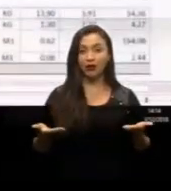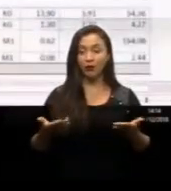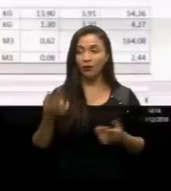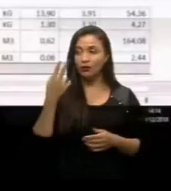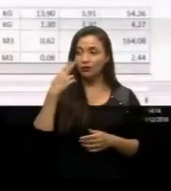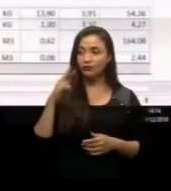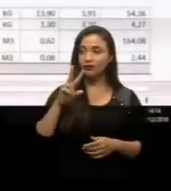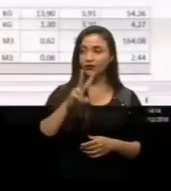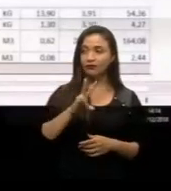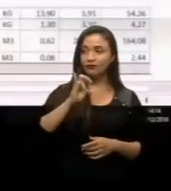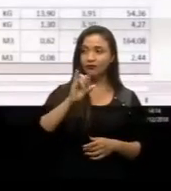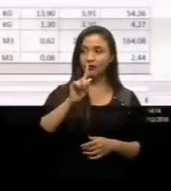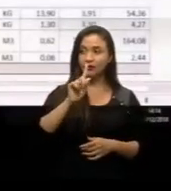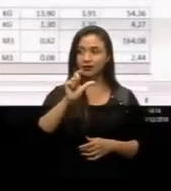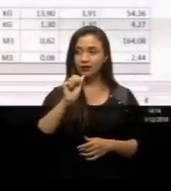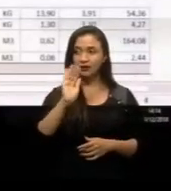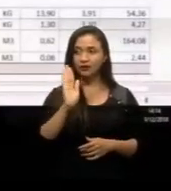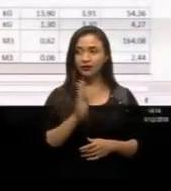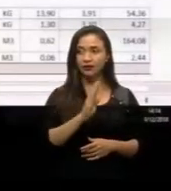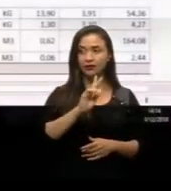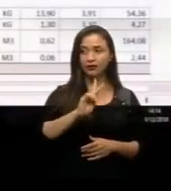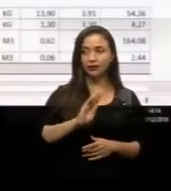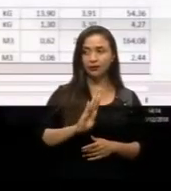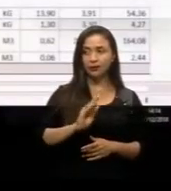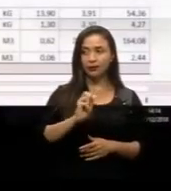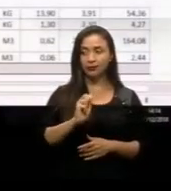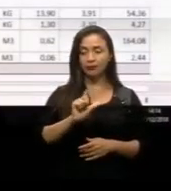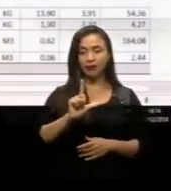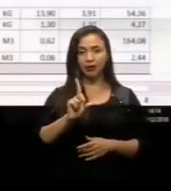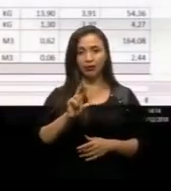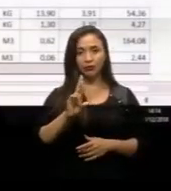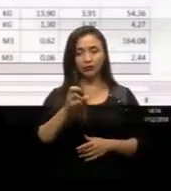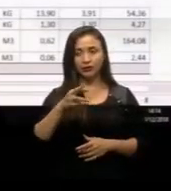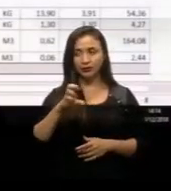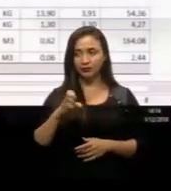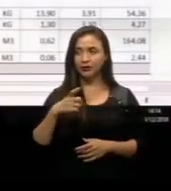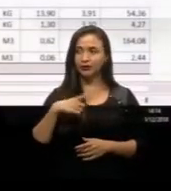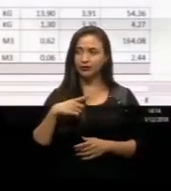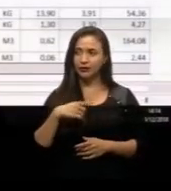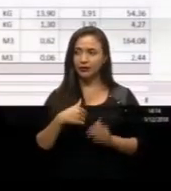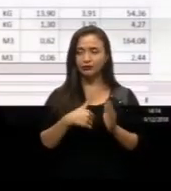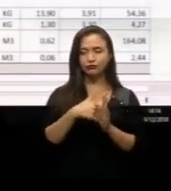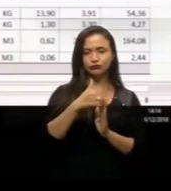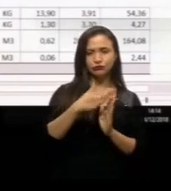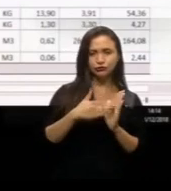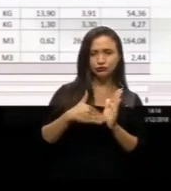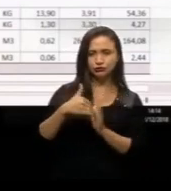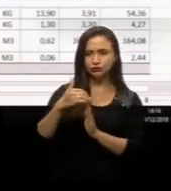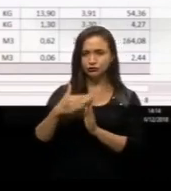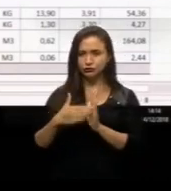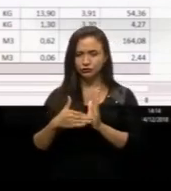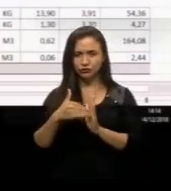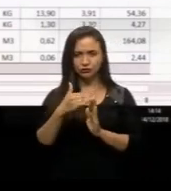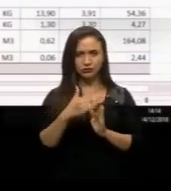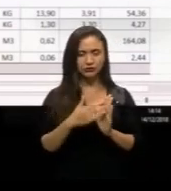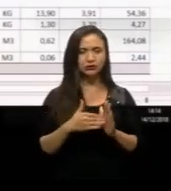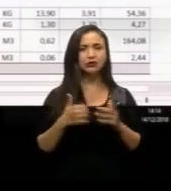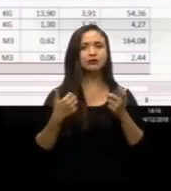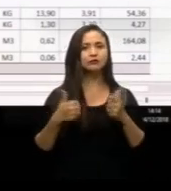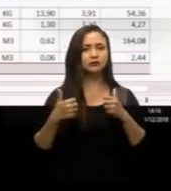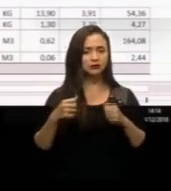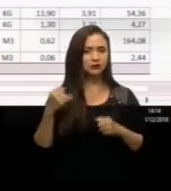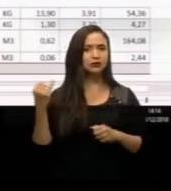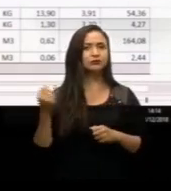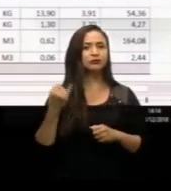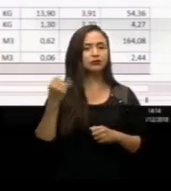baldrame. Então, tinta asfáltica, né, para impermeabilização. Lembra que o professor falou que tem que passar a impermeabilização